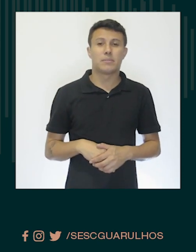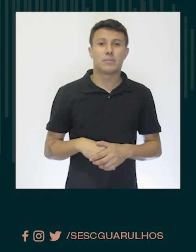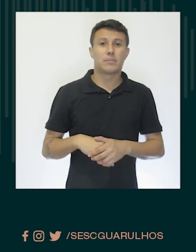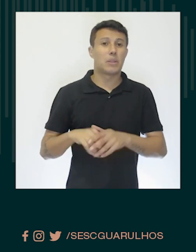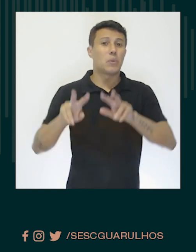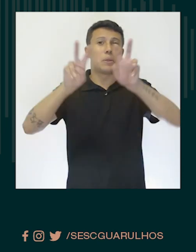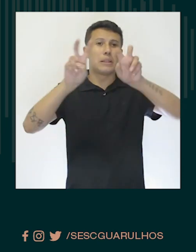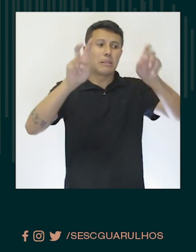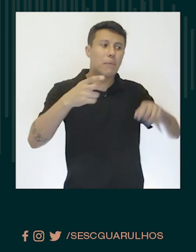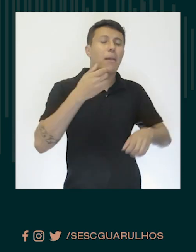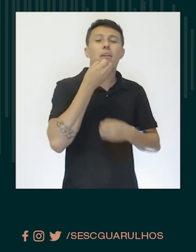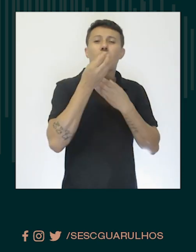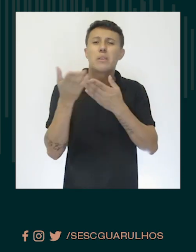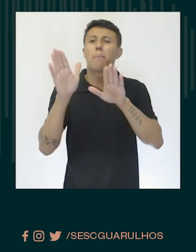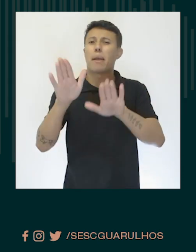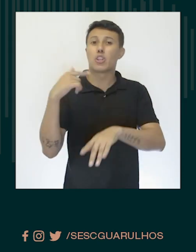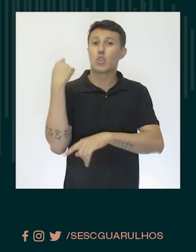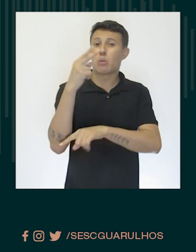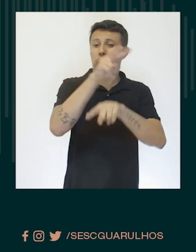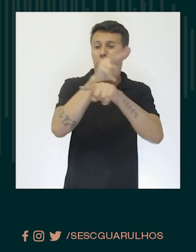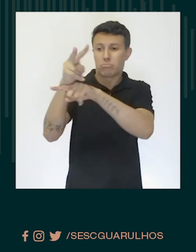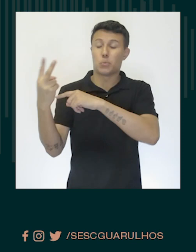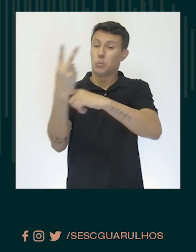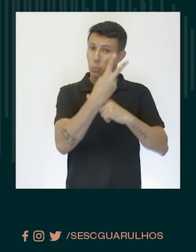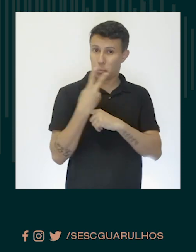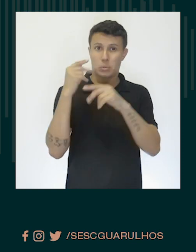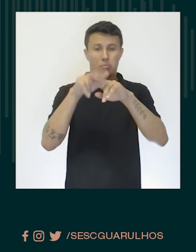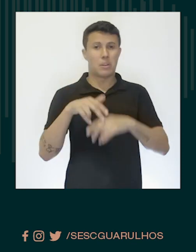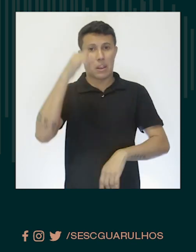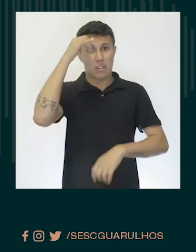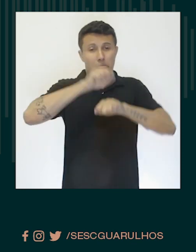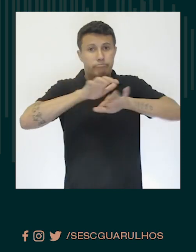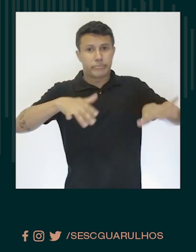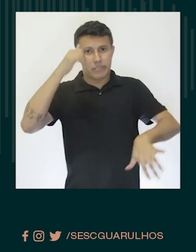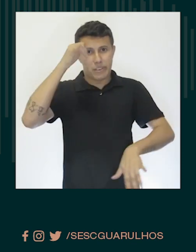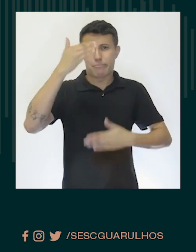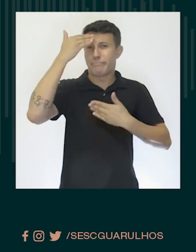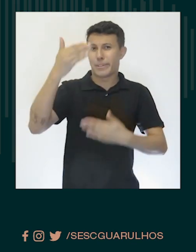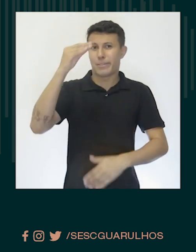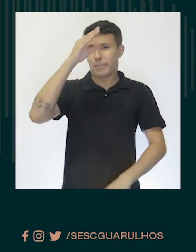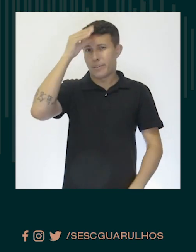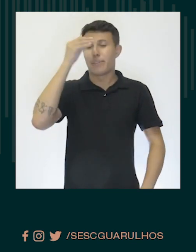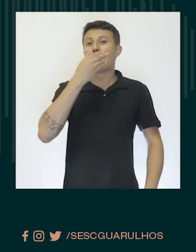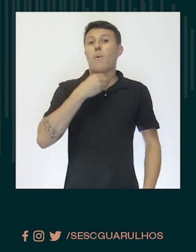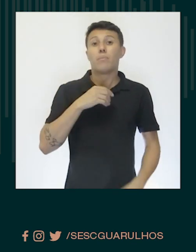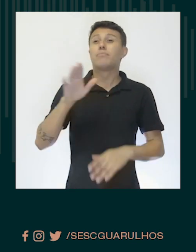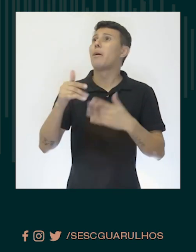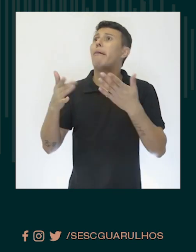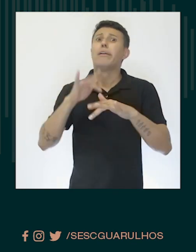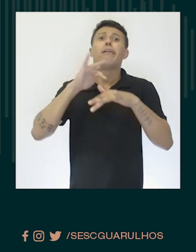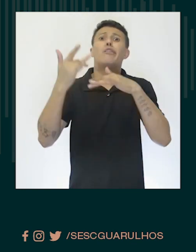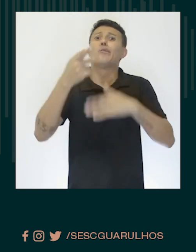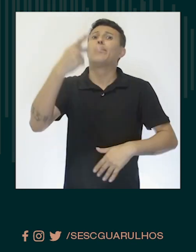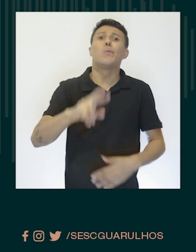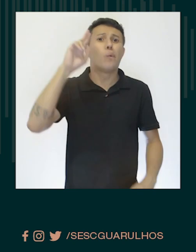se cuidar para revolucionar, certo? Fiquem na paz. E fale suas redes sociais, Moá, pra gente finalizar o